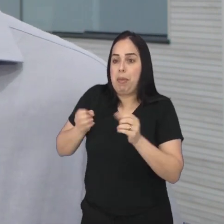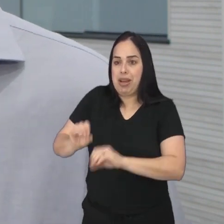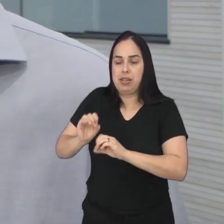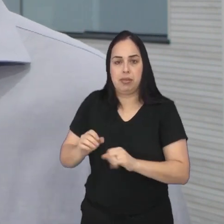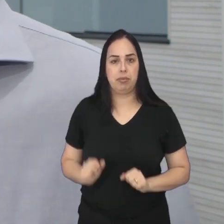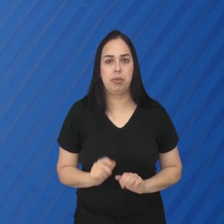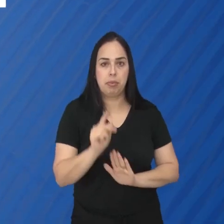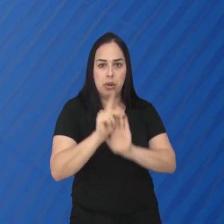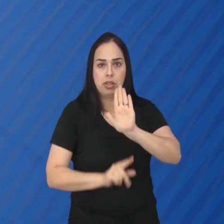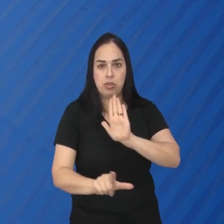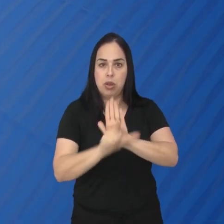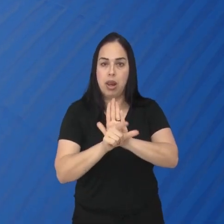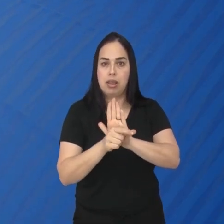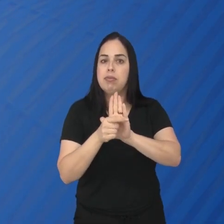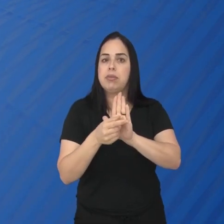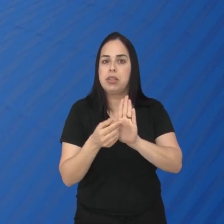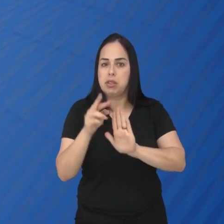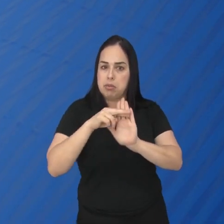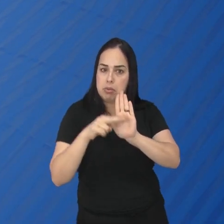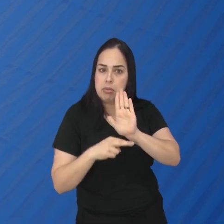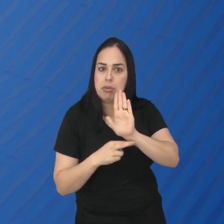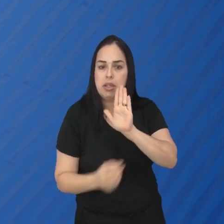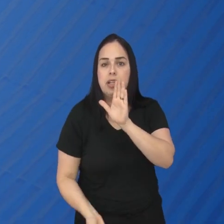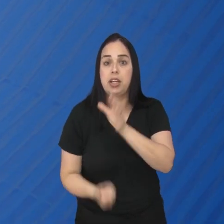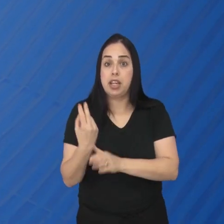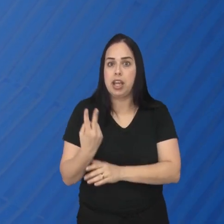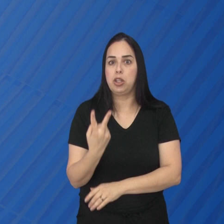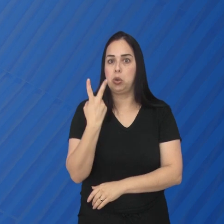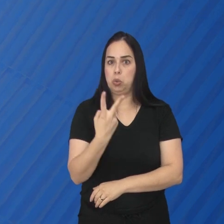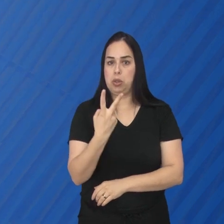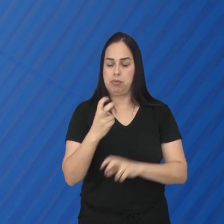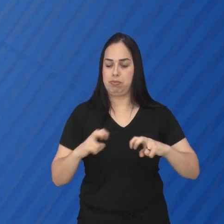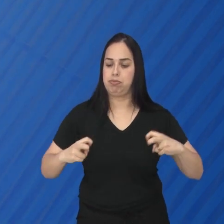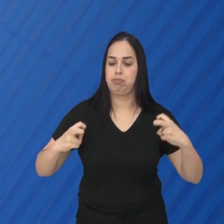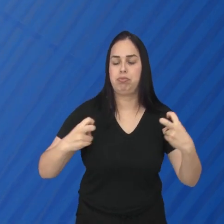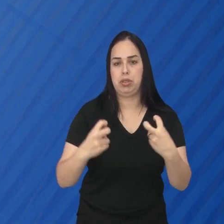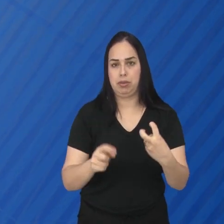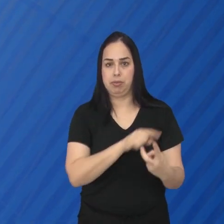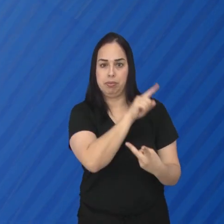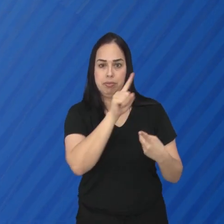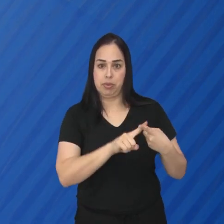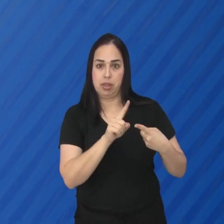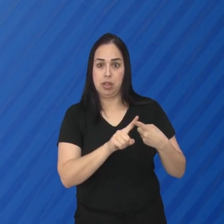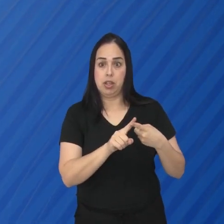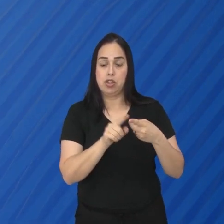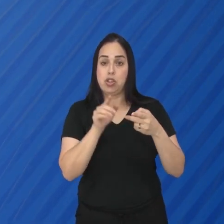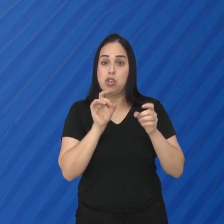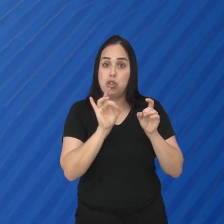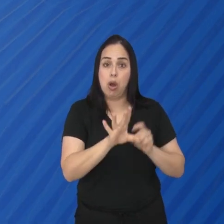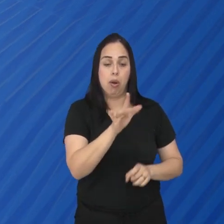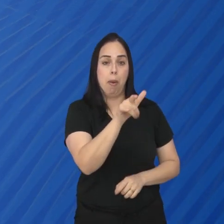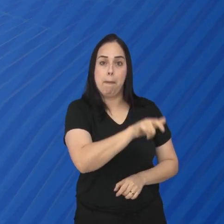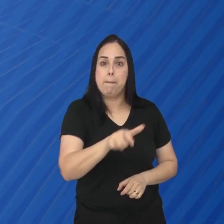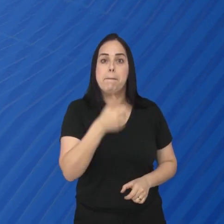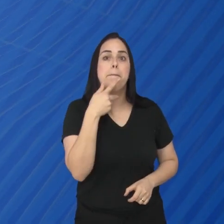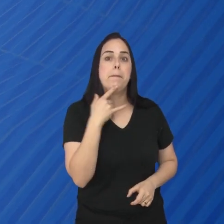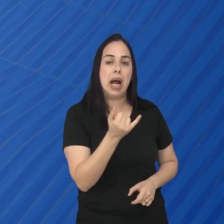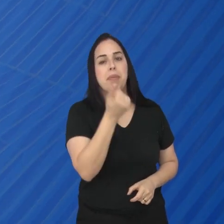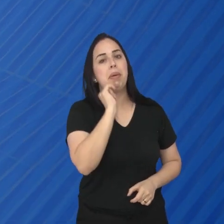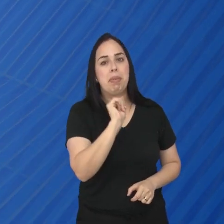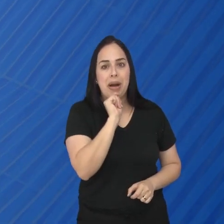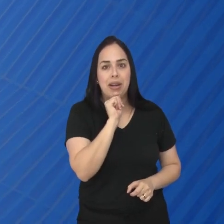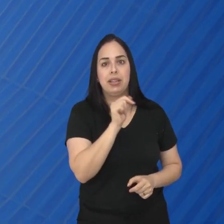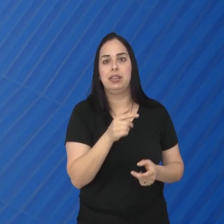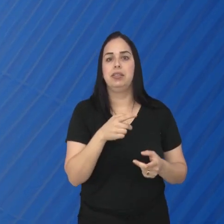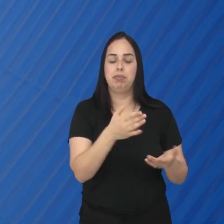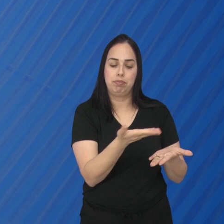questão educativa. O projeto de lei estabelece que sejam instituídas 2 rodas de conversas integradas, uma só com os pais dos estudantes